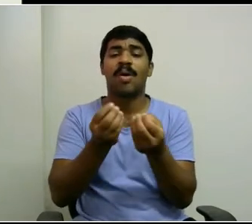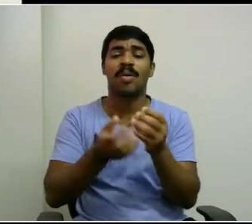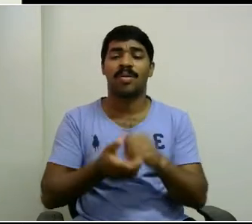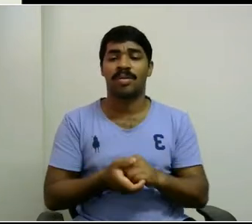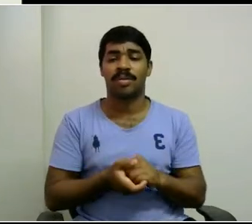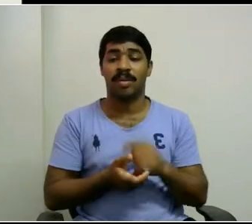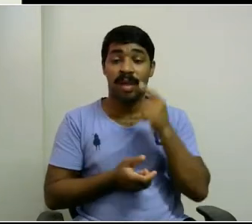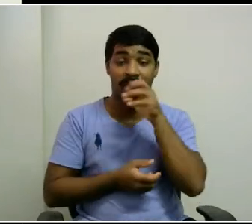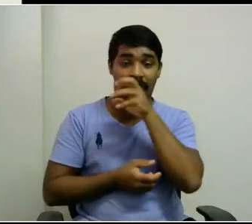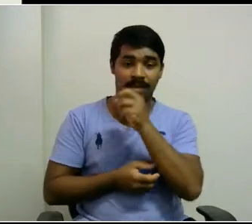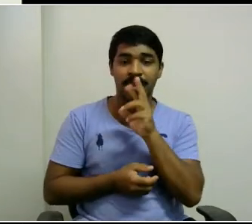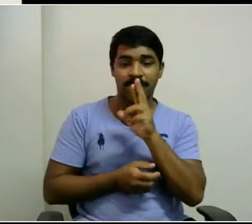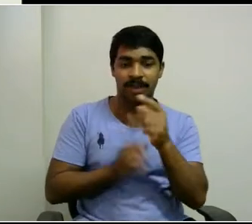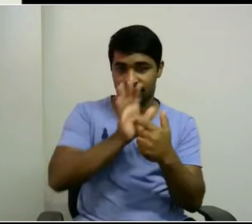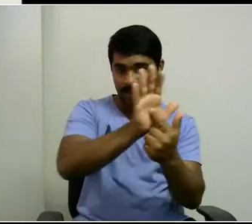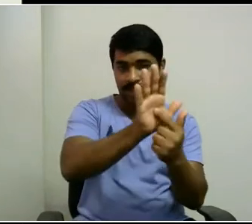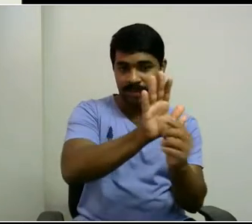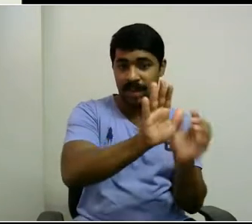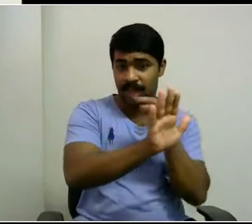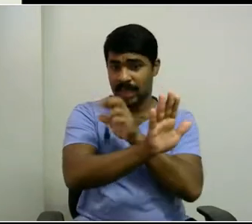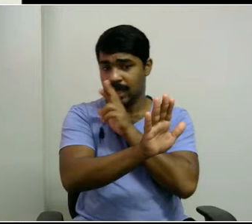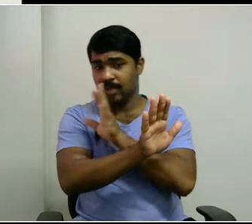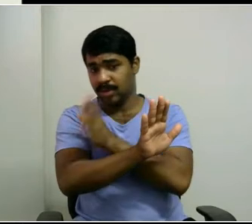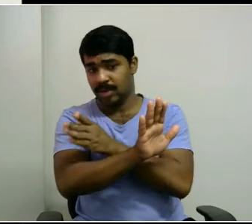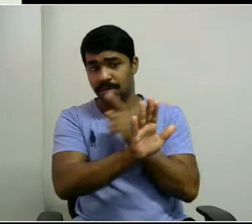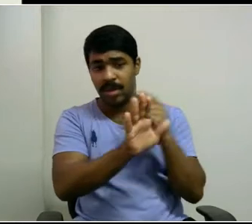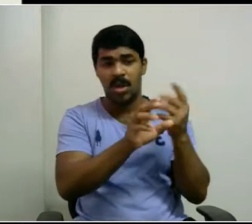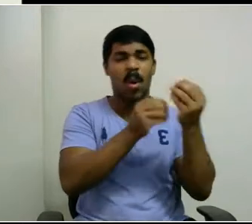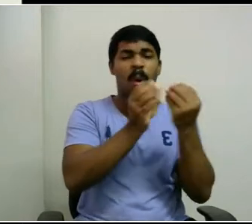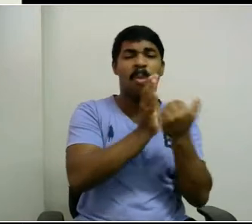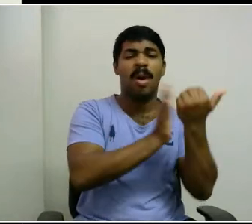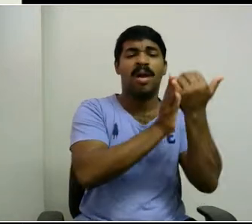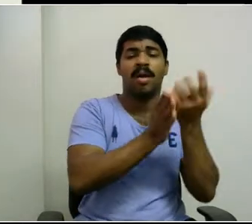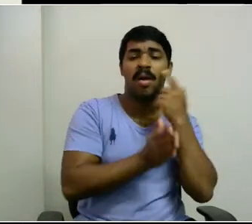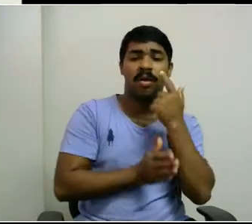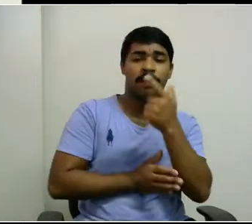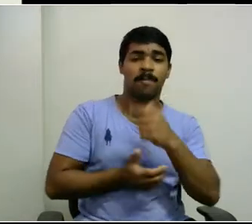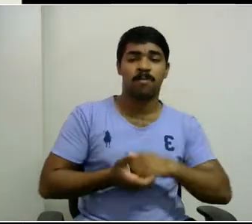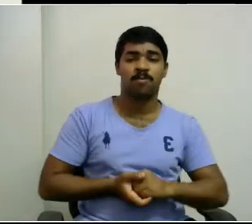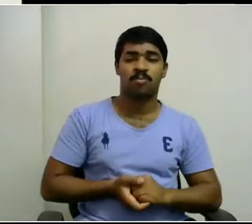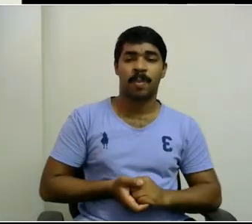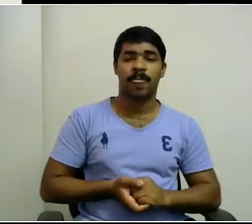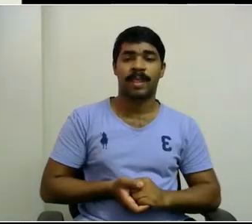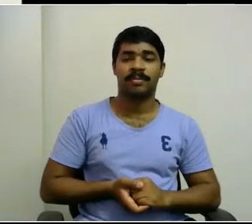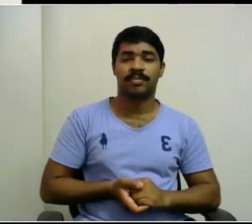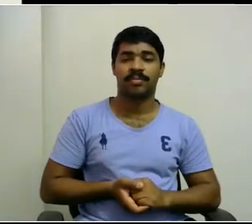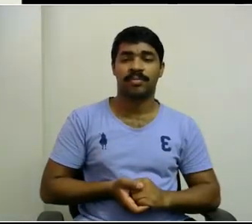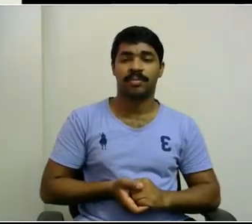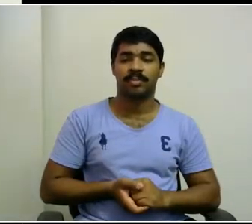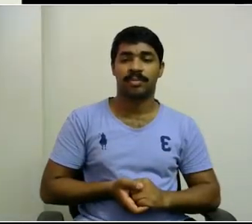Vamos fazer ele aqui rapidinho, aqui, bem aqui nesse cantinho. Tá? Ficaria, ó, menos 3. Você vai